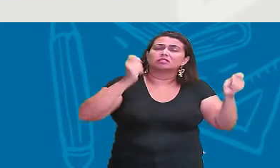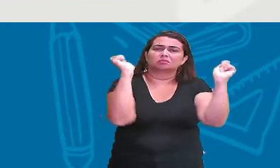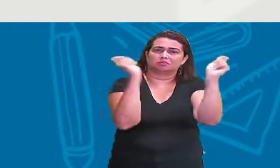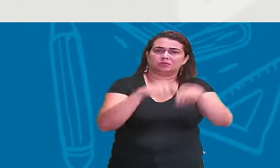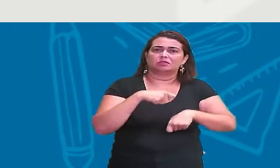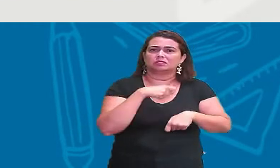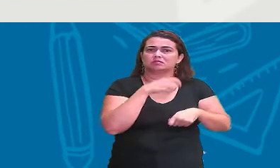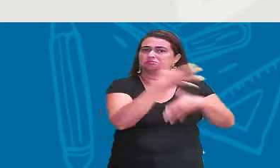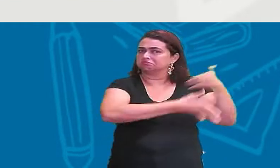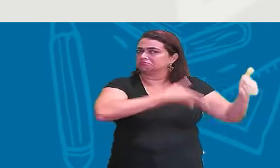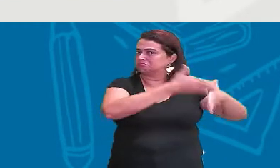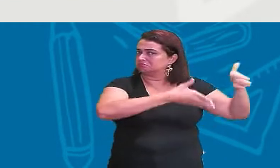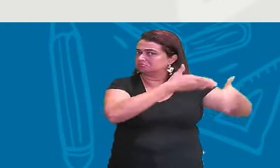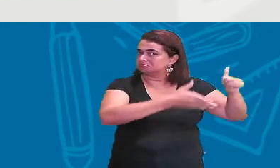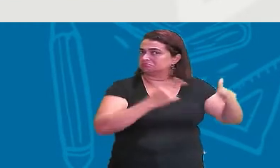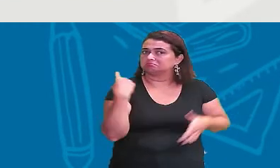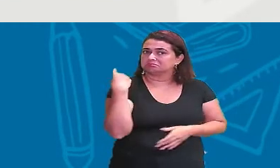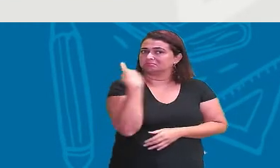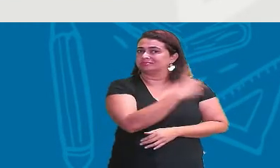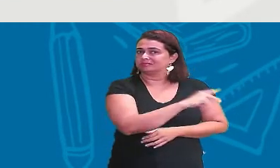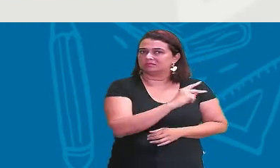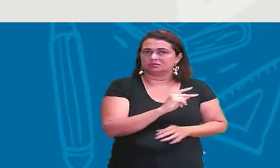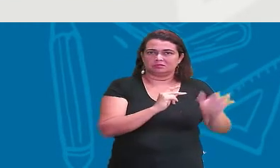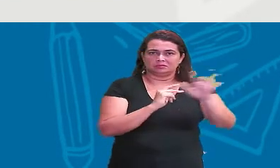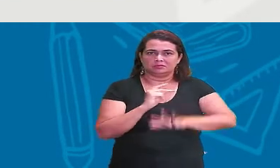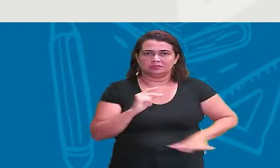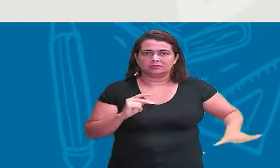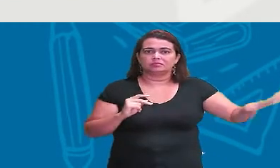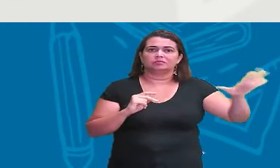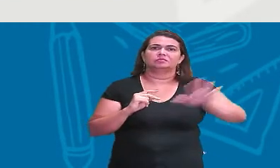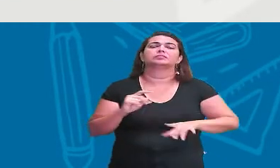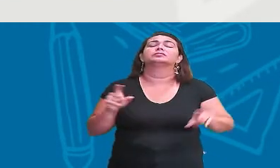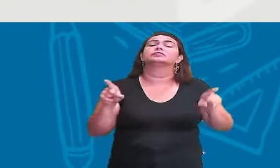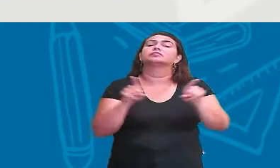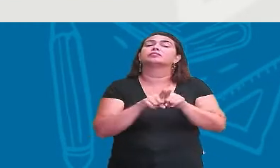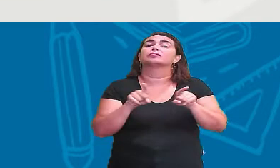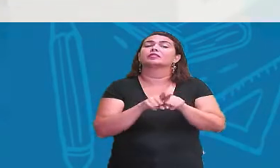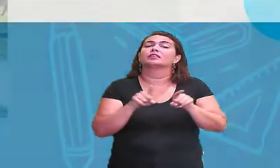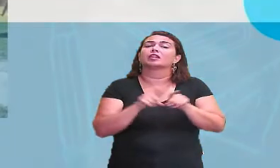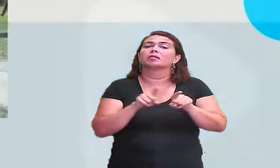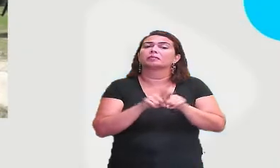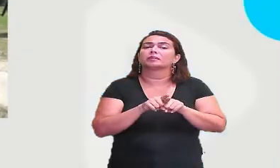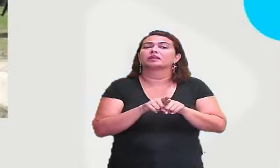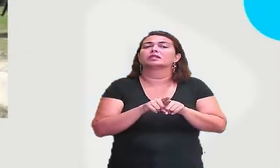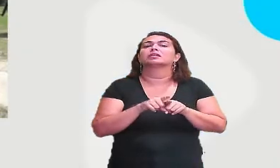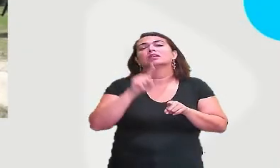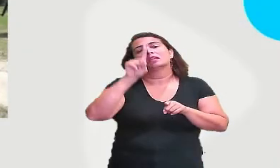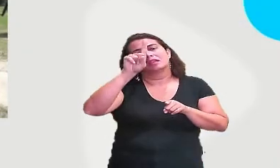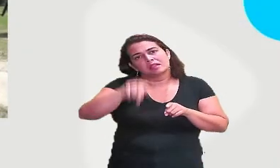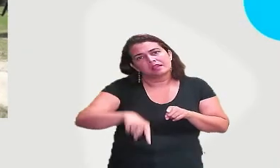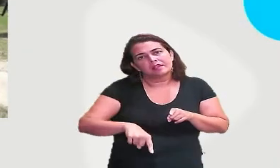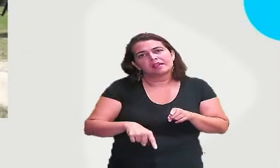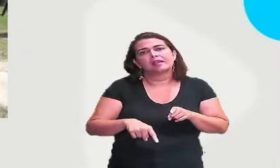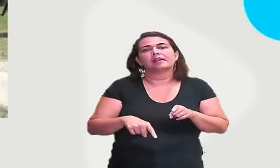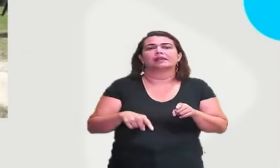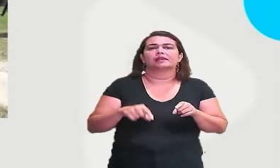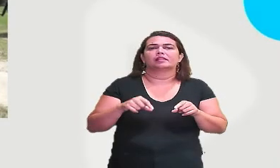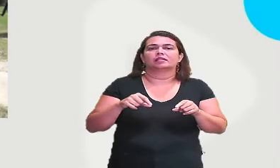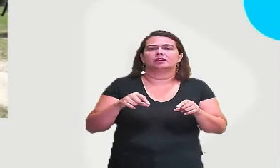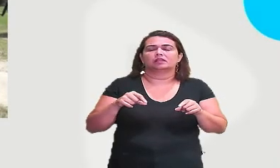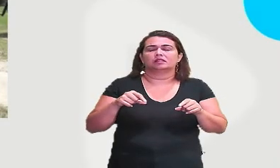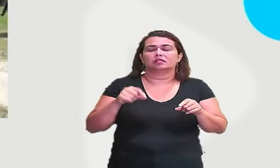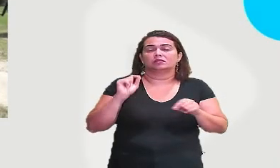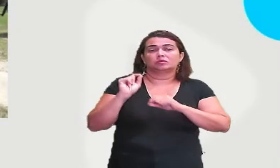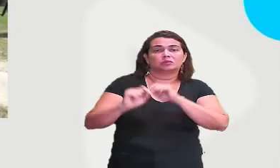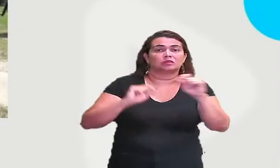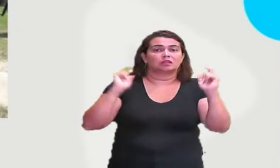rural, tá? Então, ecoturismo, também chamado de turismo rural. Essa é uma